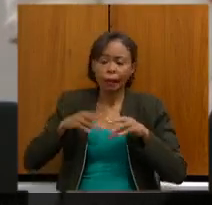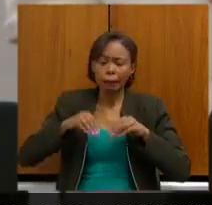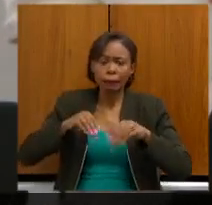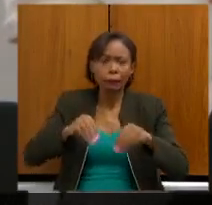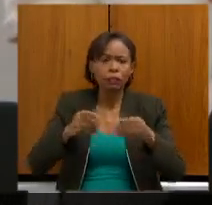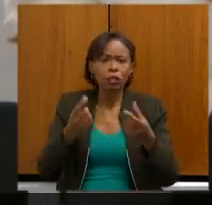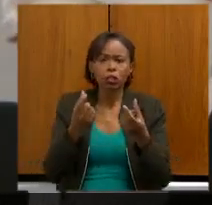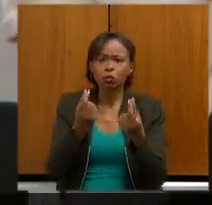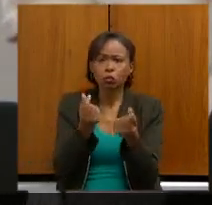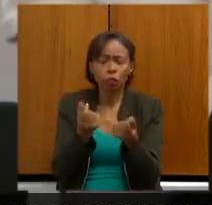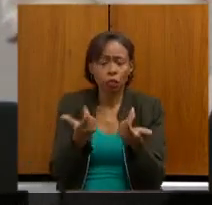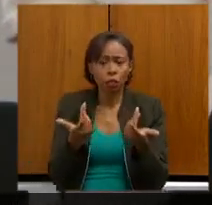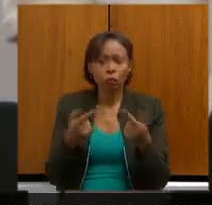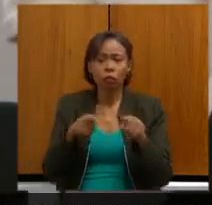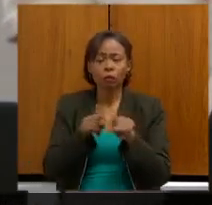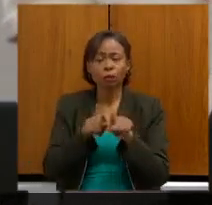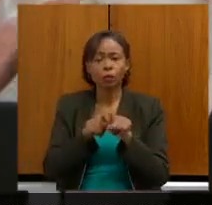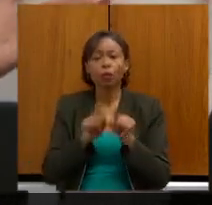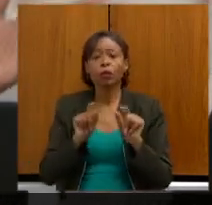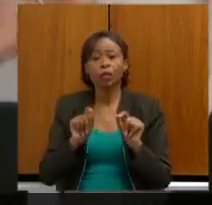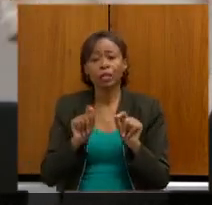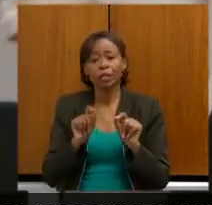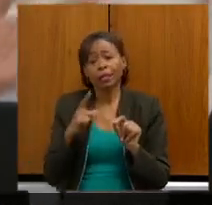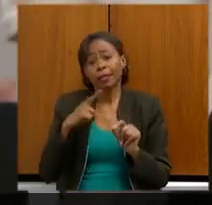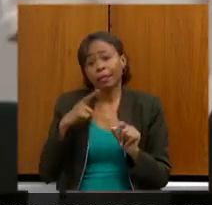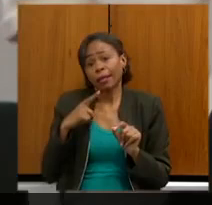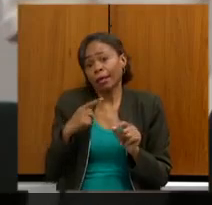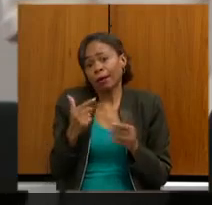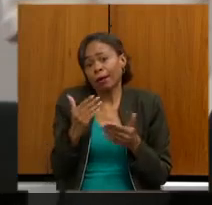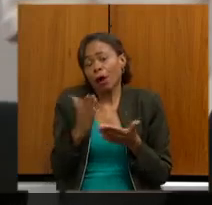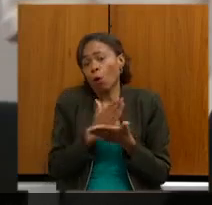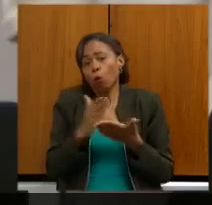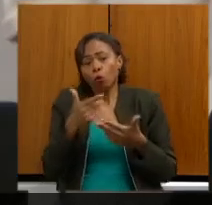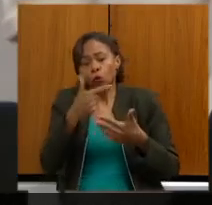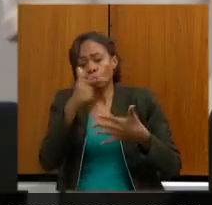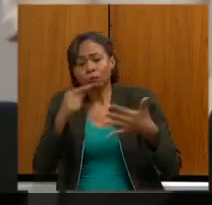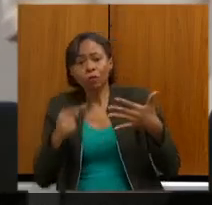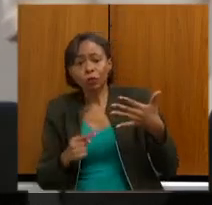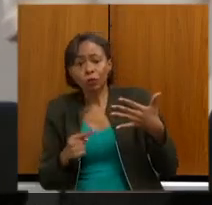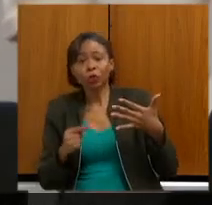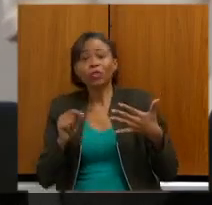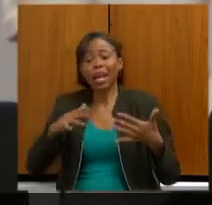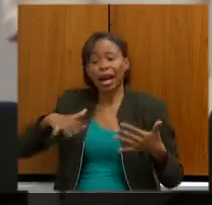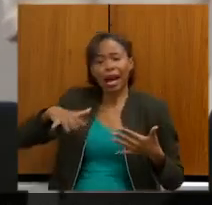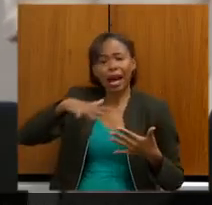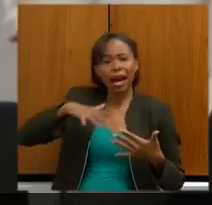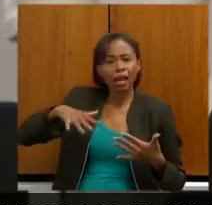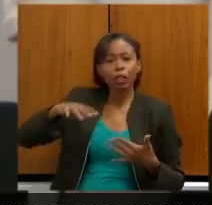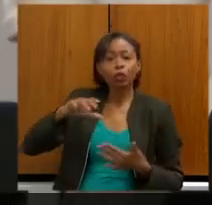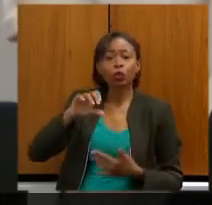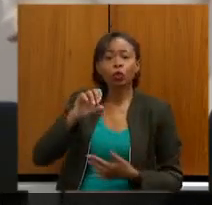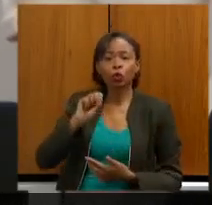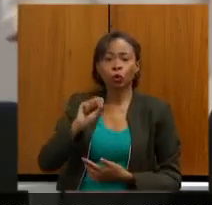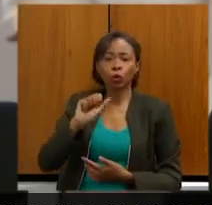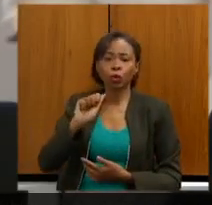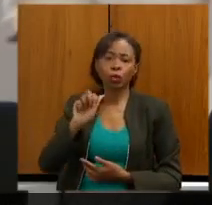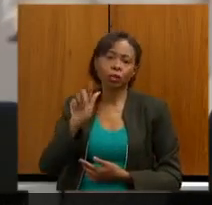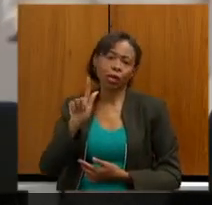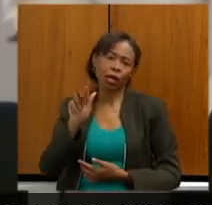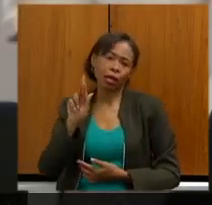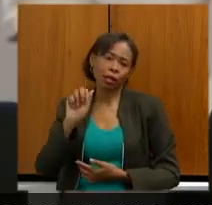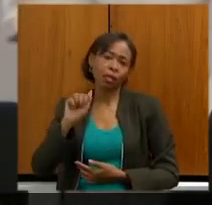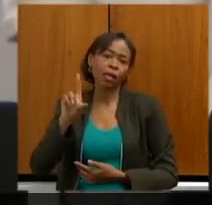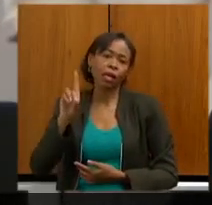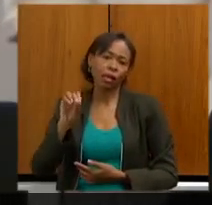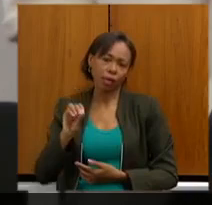se também tem diante elemento como a a dimensão do Sagrado tão essa audiência